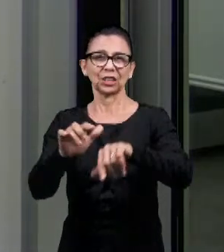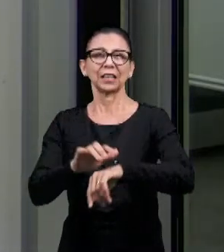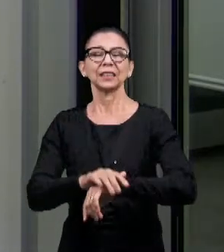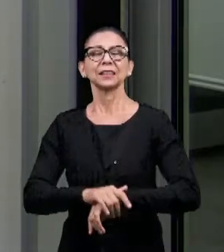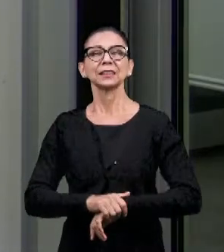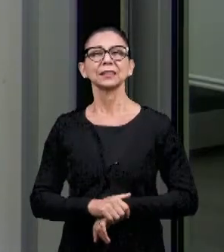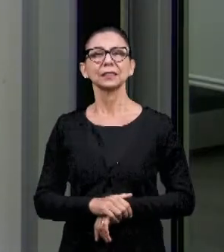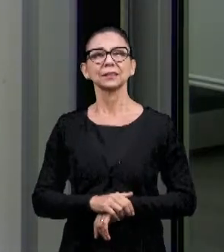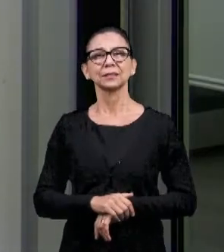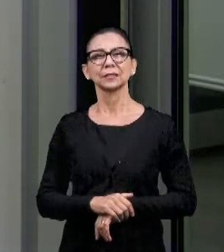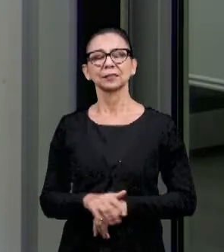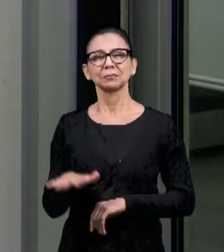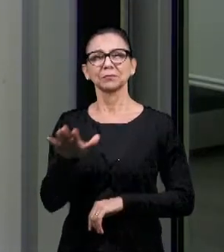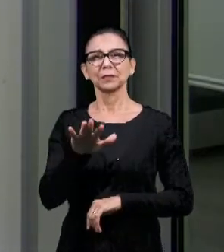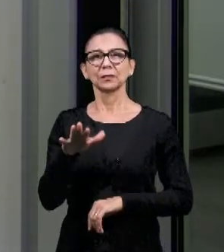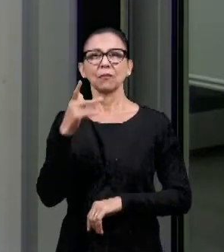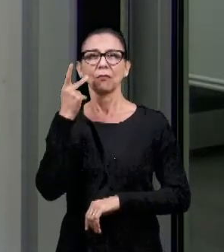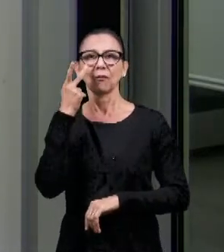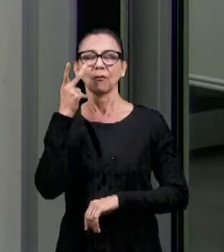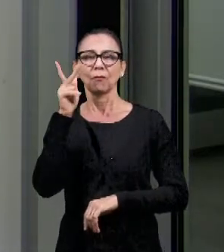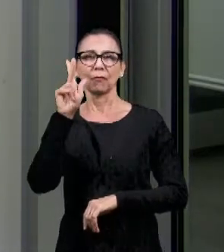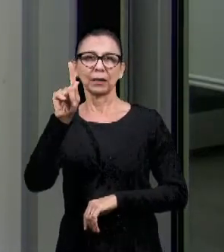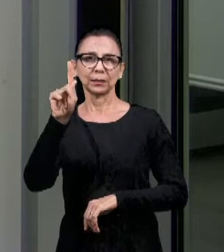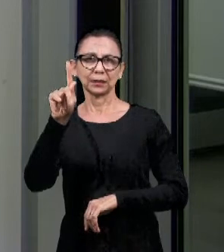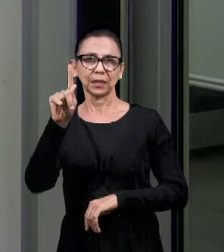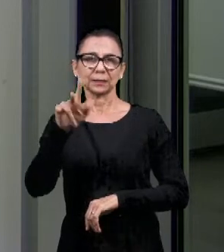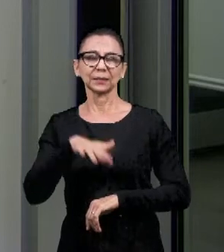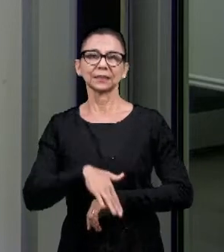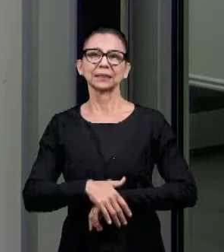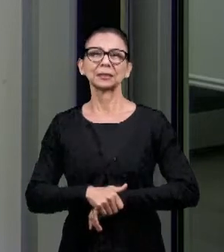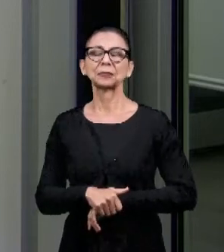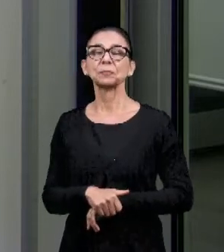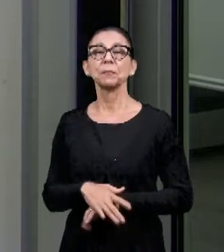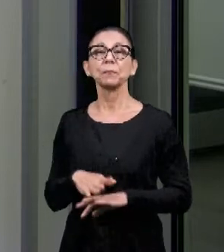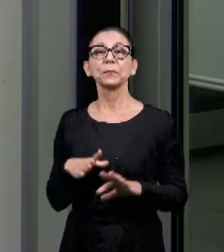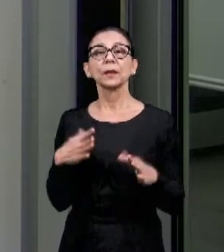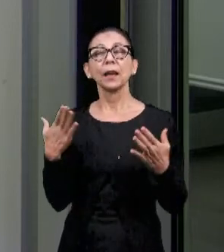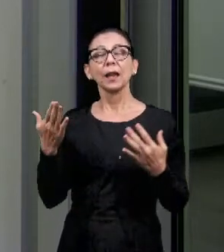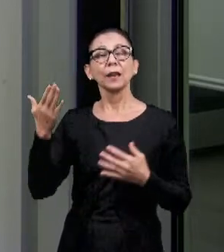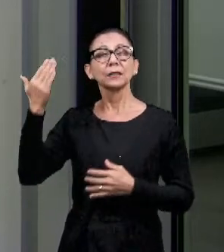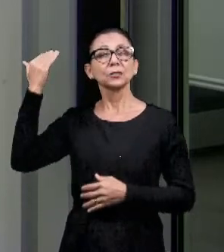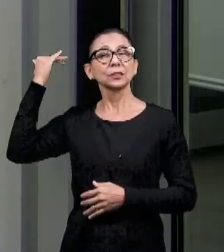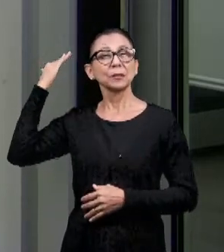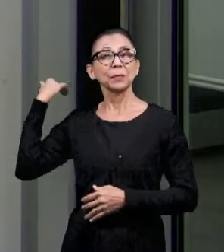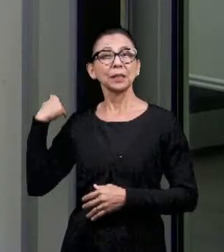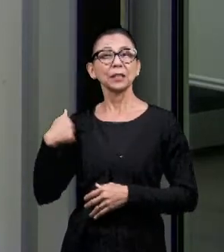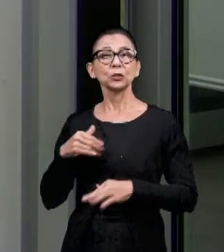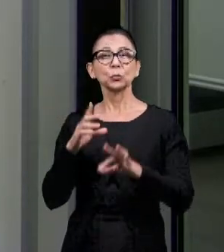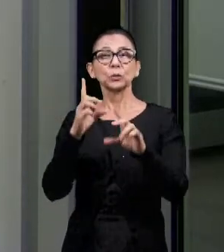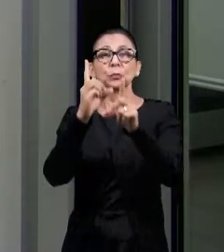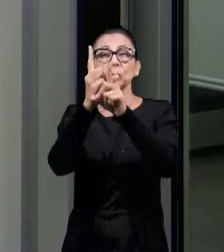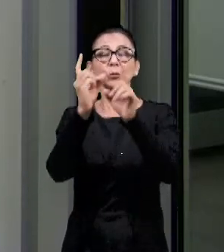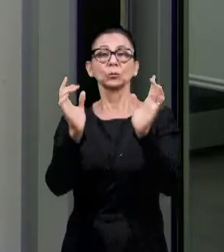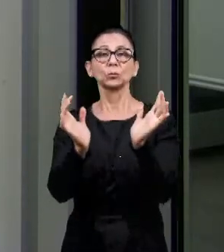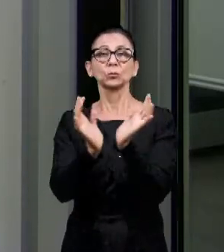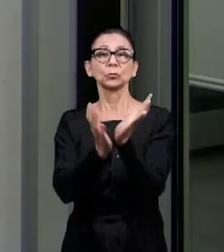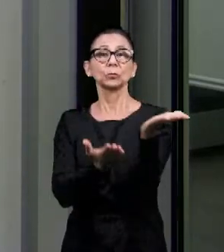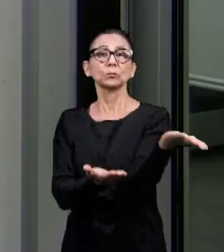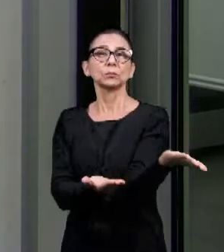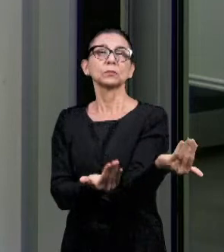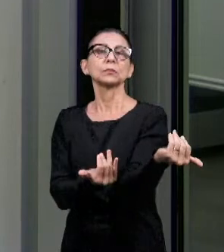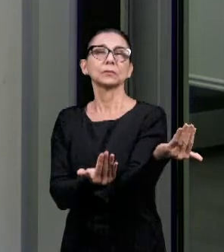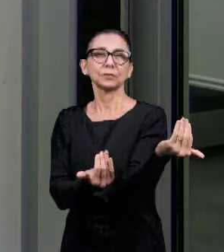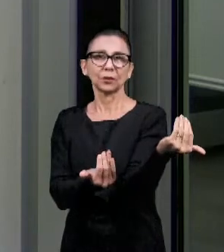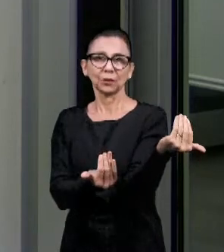Valadares, para um encontro de jovens. Antigamente tinha um encontro de jovens. Lembro desses